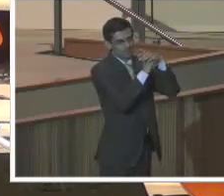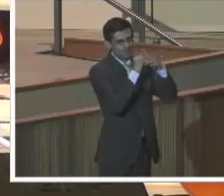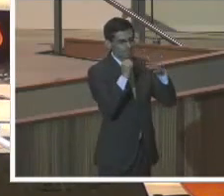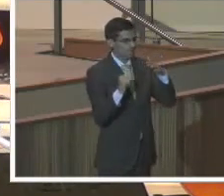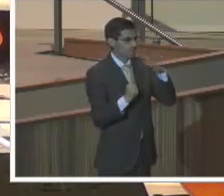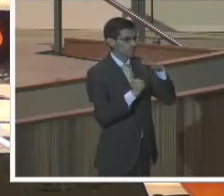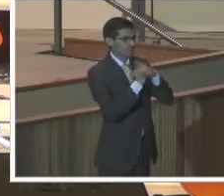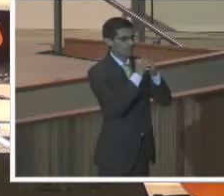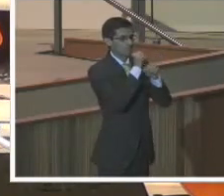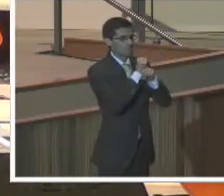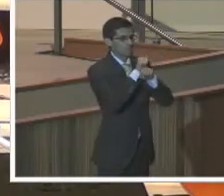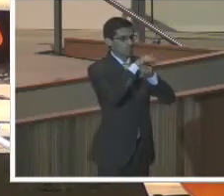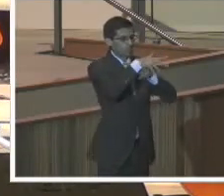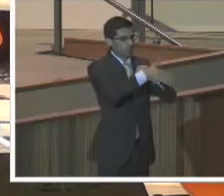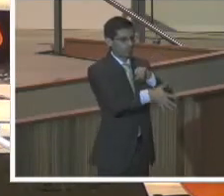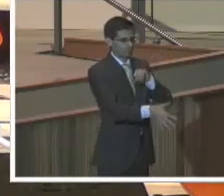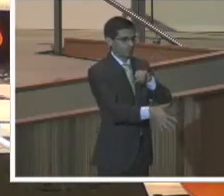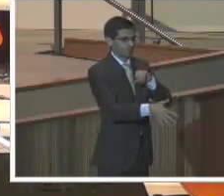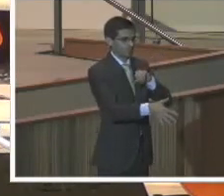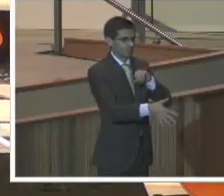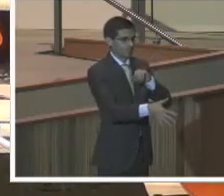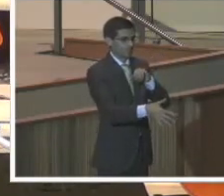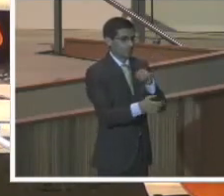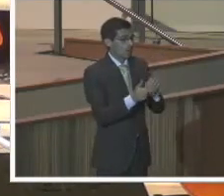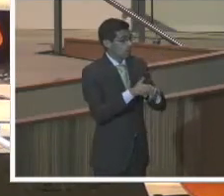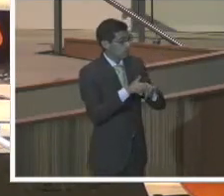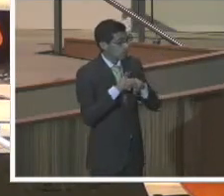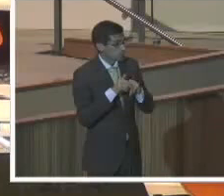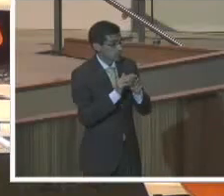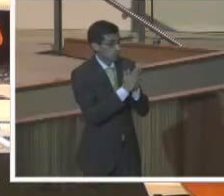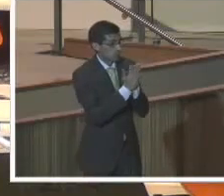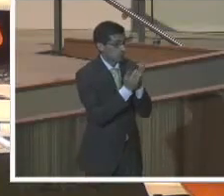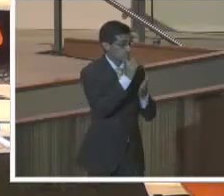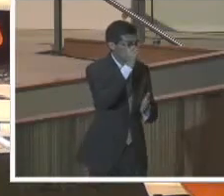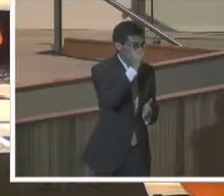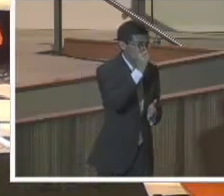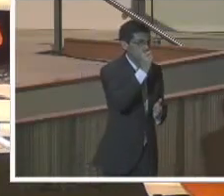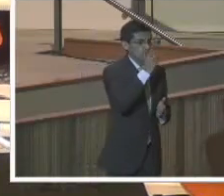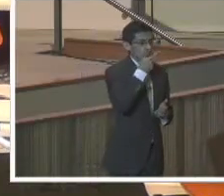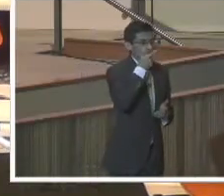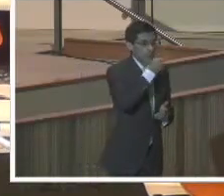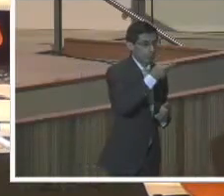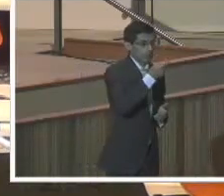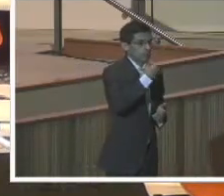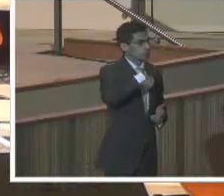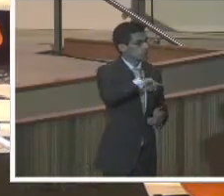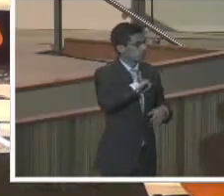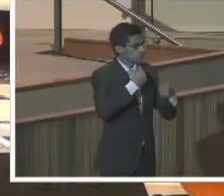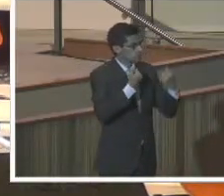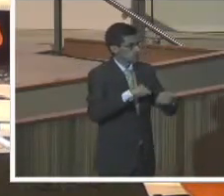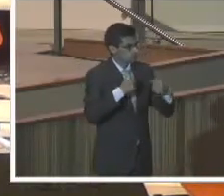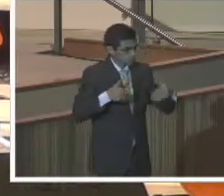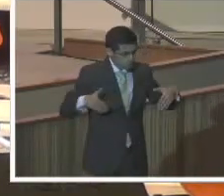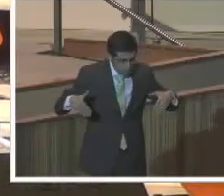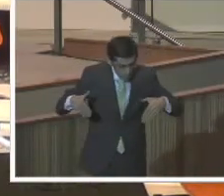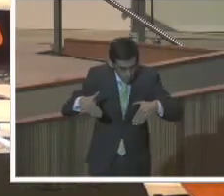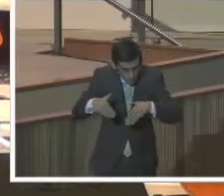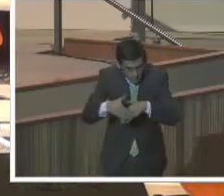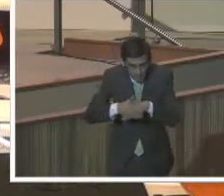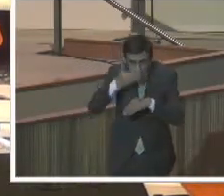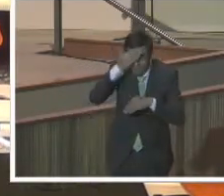fazê-lo transbordar. É por isso que a Bíblia diz: humilhai-vos debaixo da potente mão de Deus, e Ele a seu